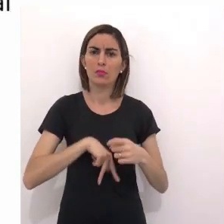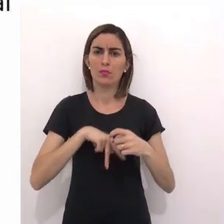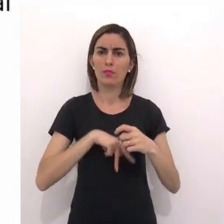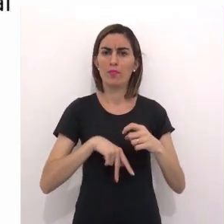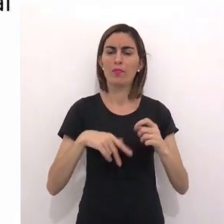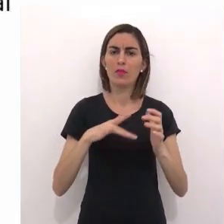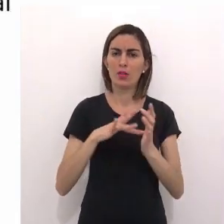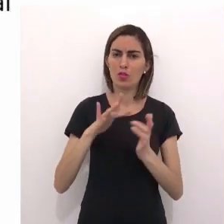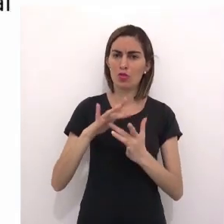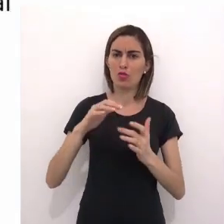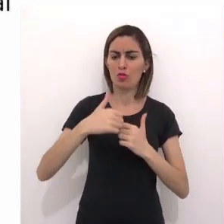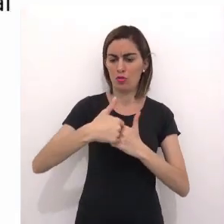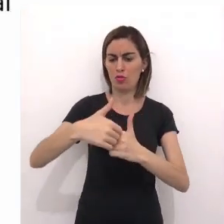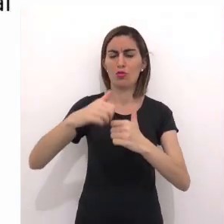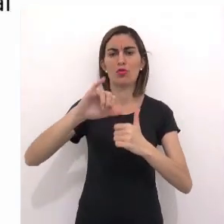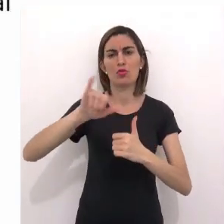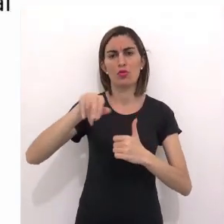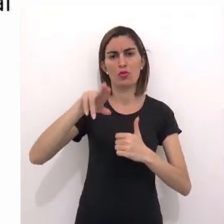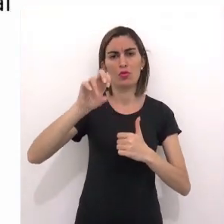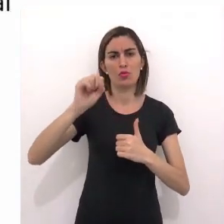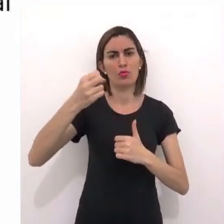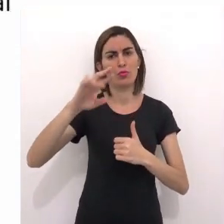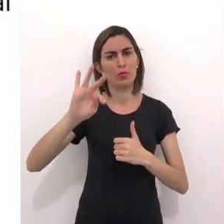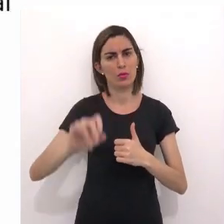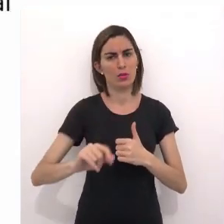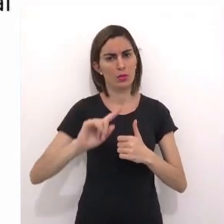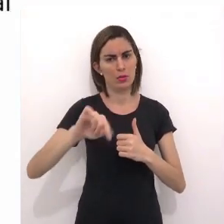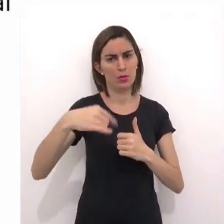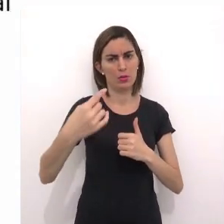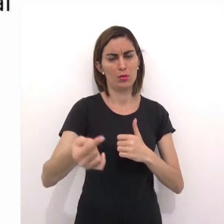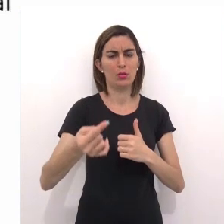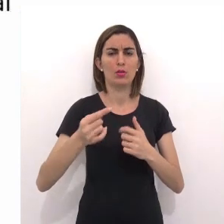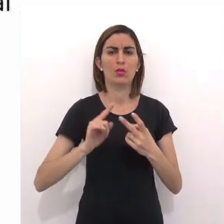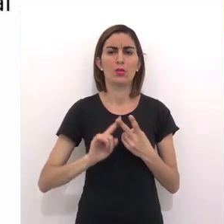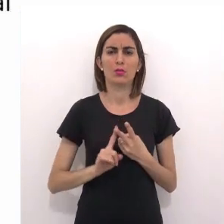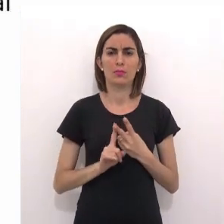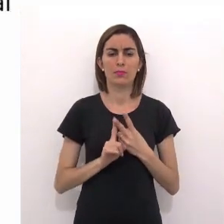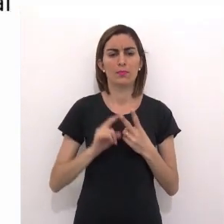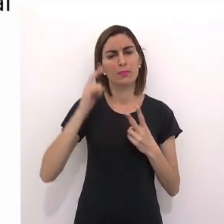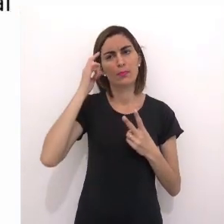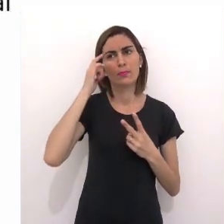de jesuítas, após ter percebidos